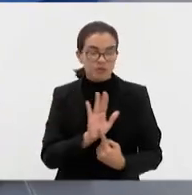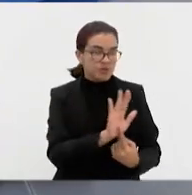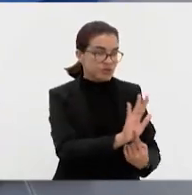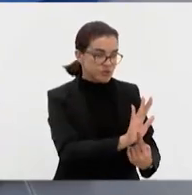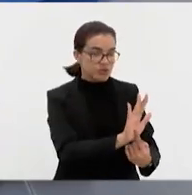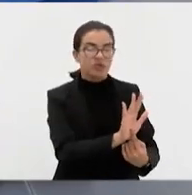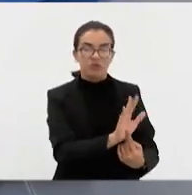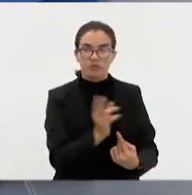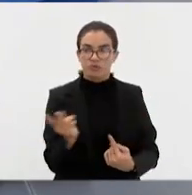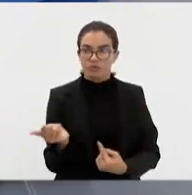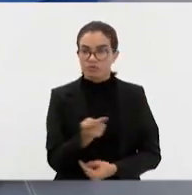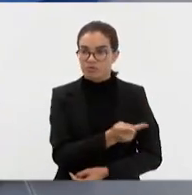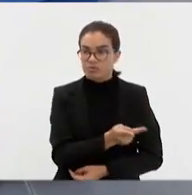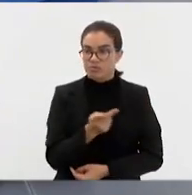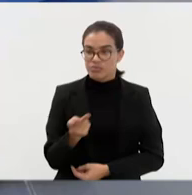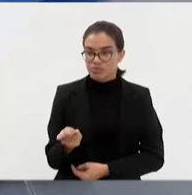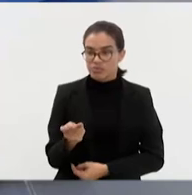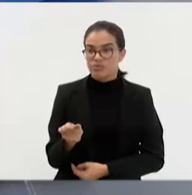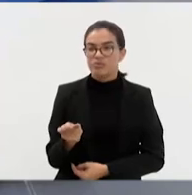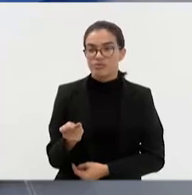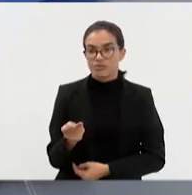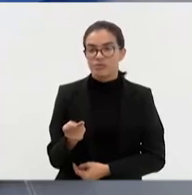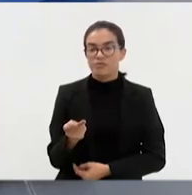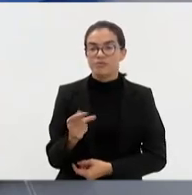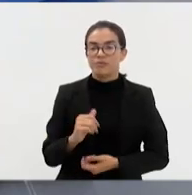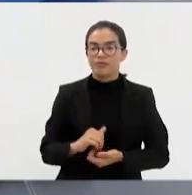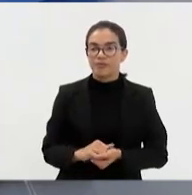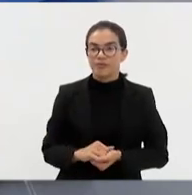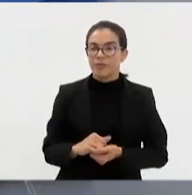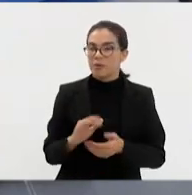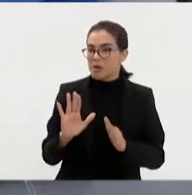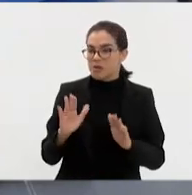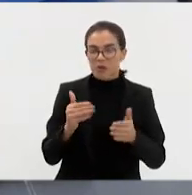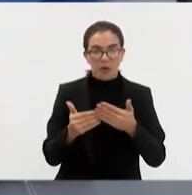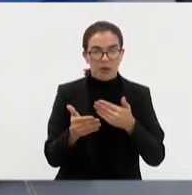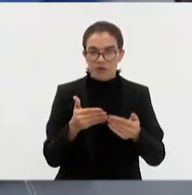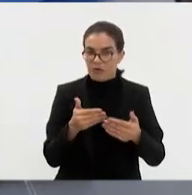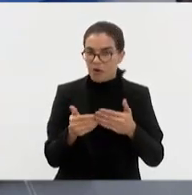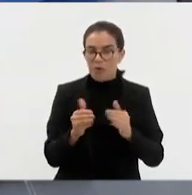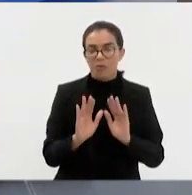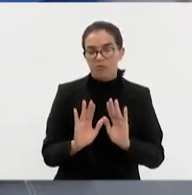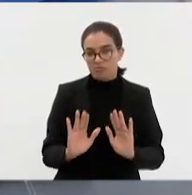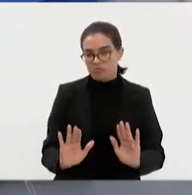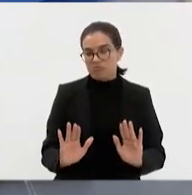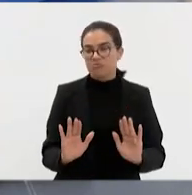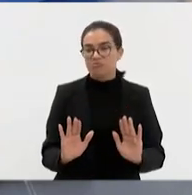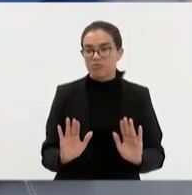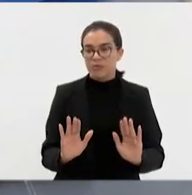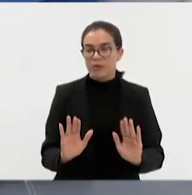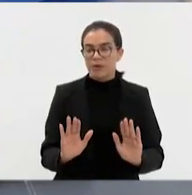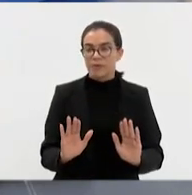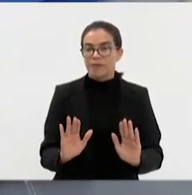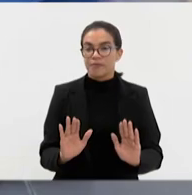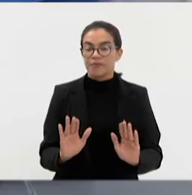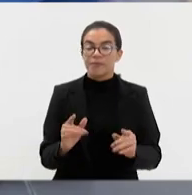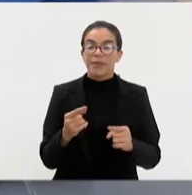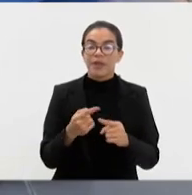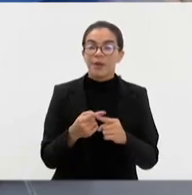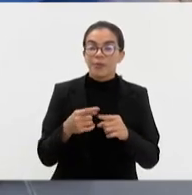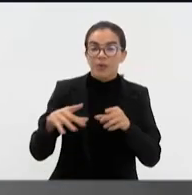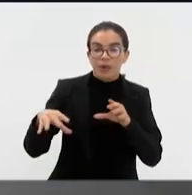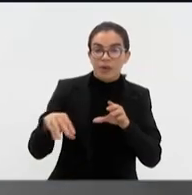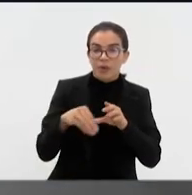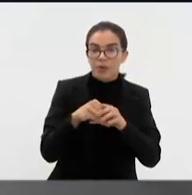sido aceito a ponderação. Mas também, de qualquer jeito, acho bom a gente... É que ele incluiu